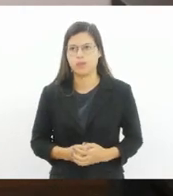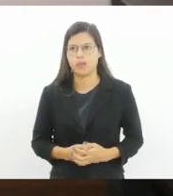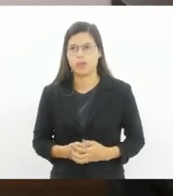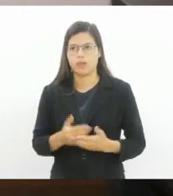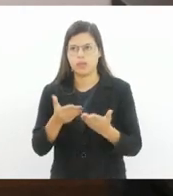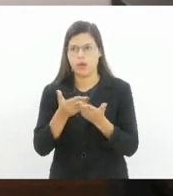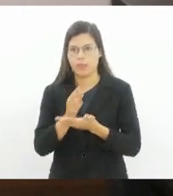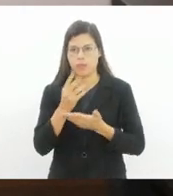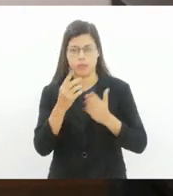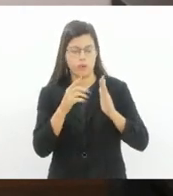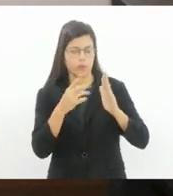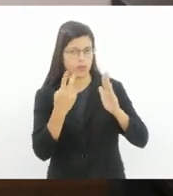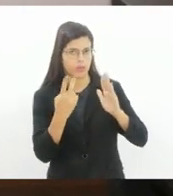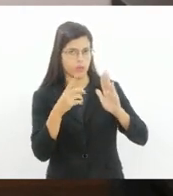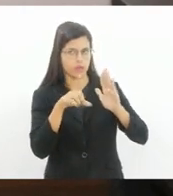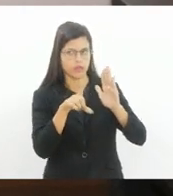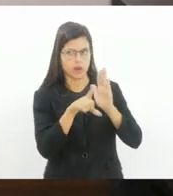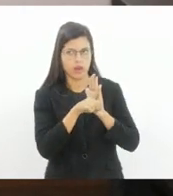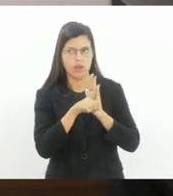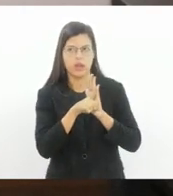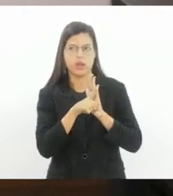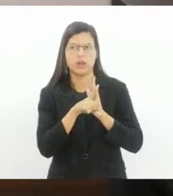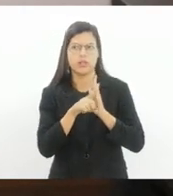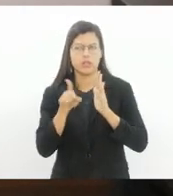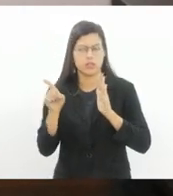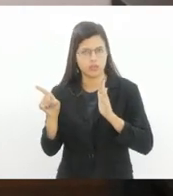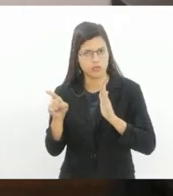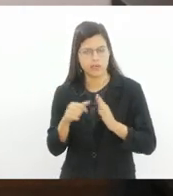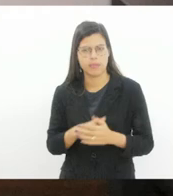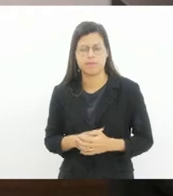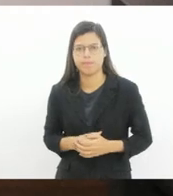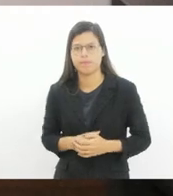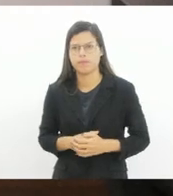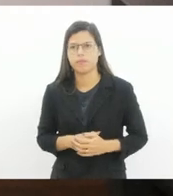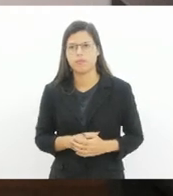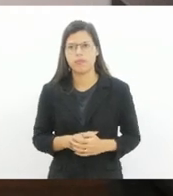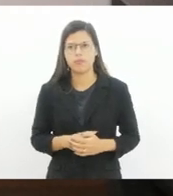aprovou 2 leis lá pela nossa mandata e